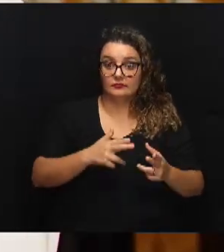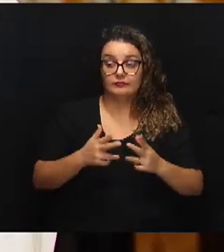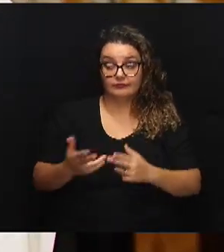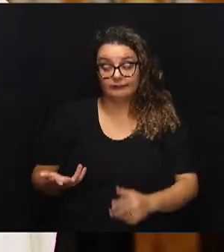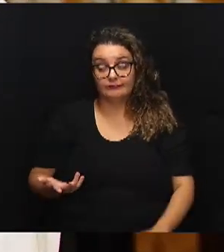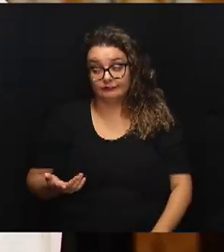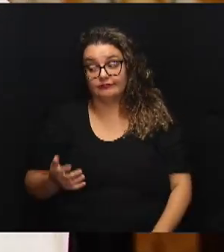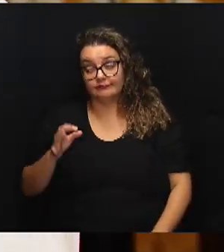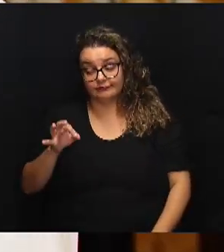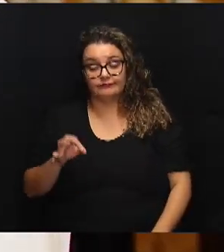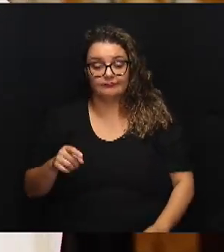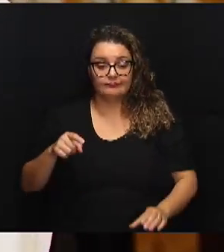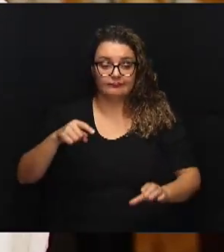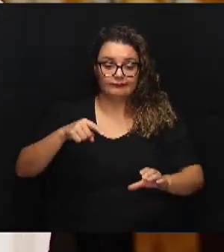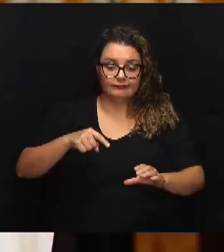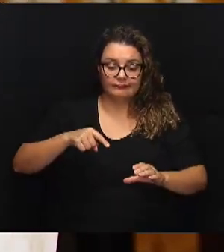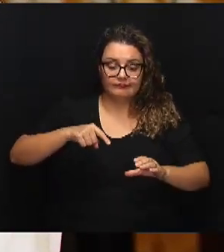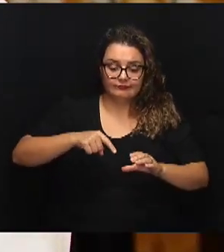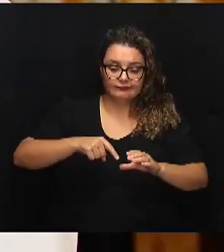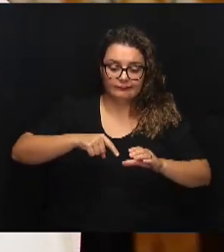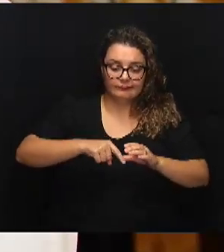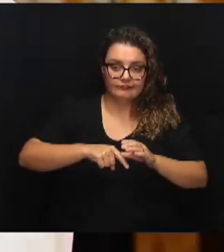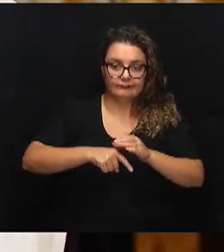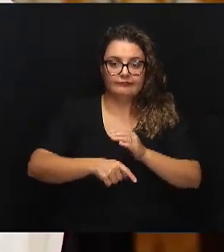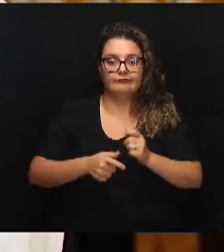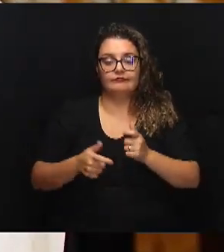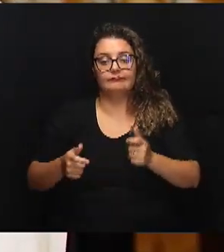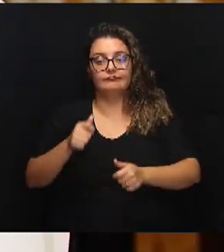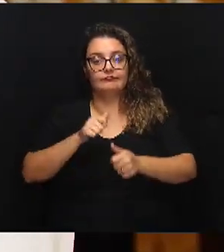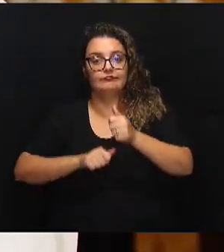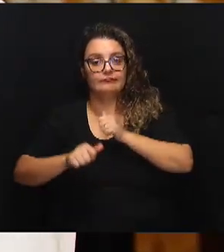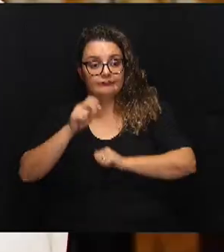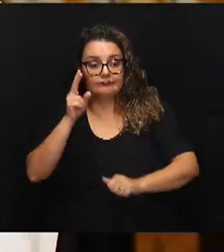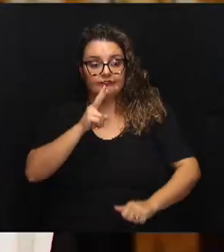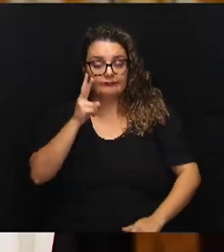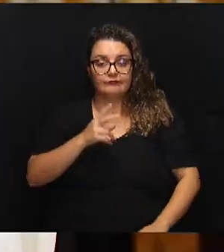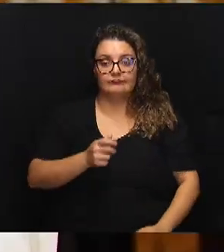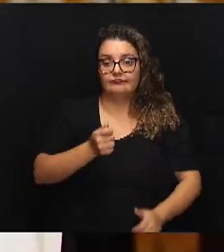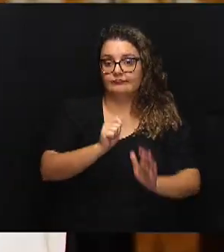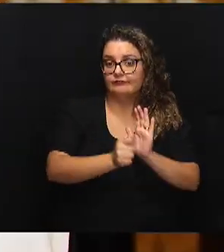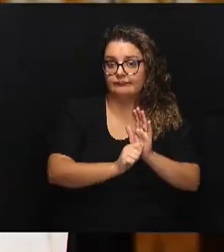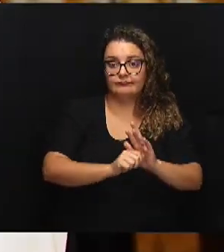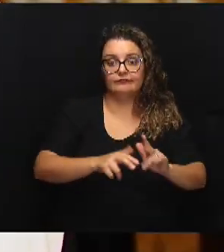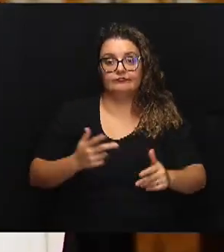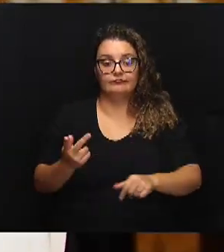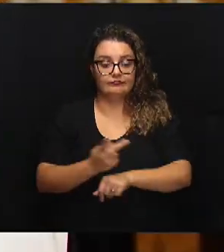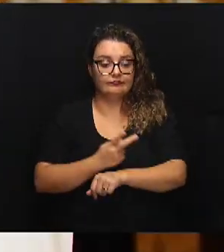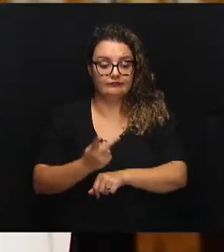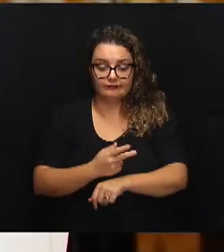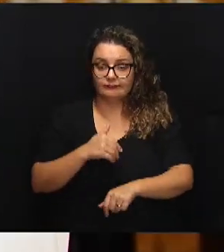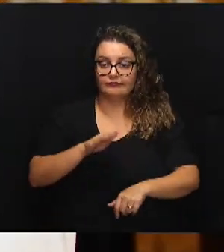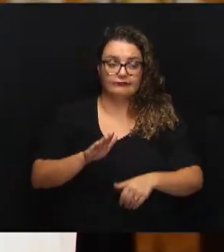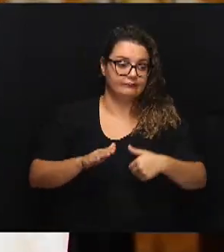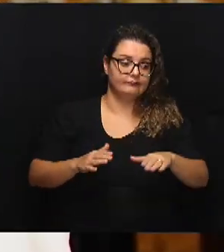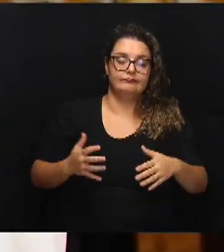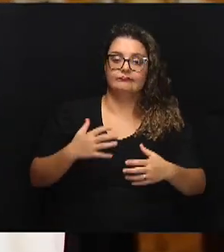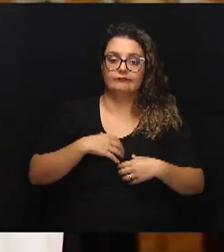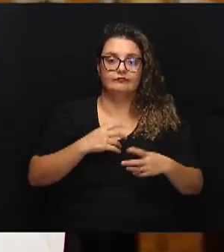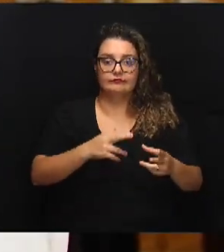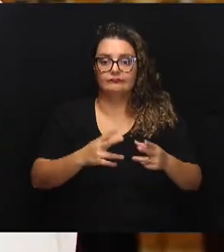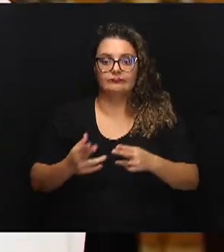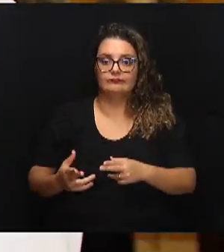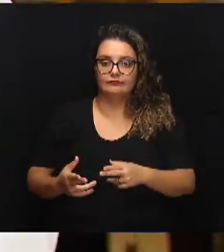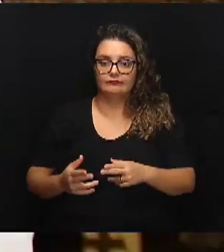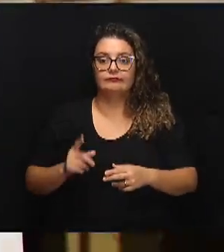a tendência é sempre aumentando o uso e nessa busca então, né, pelas mesmas sensações, ele